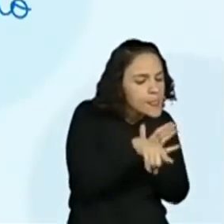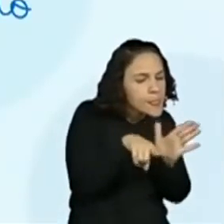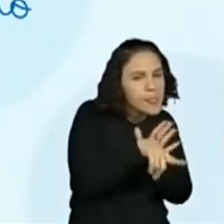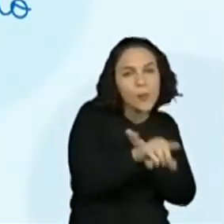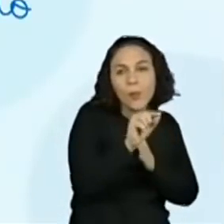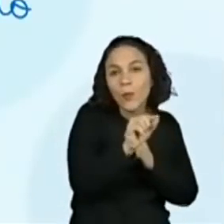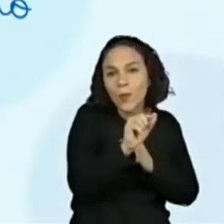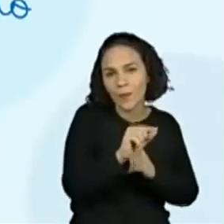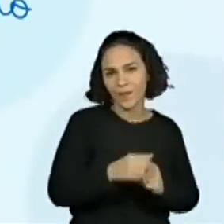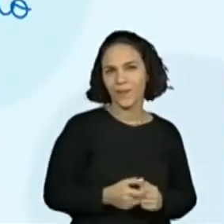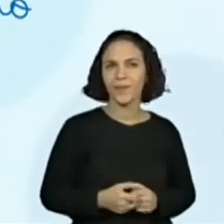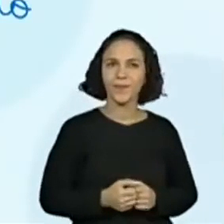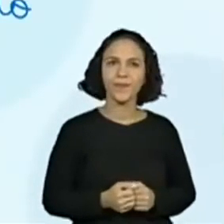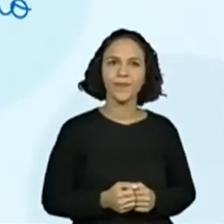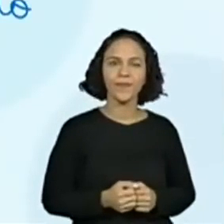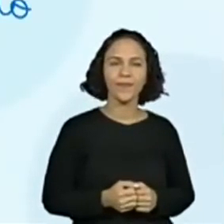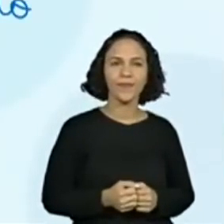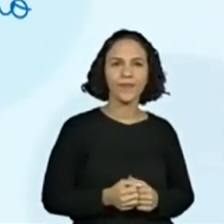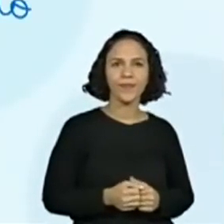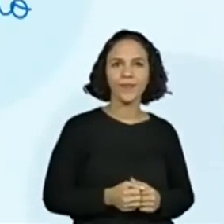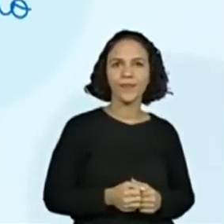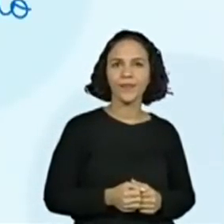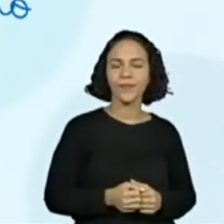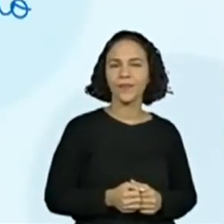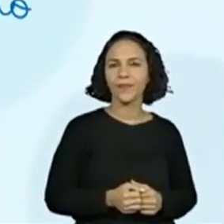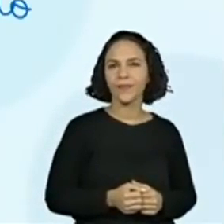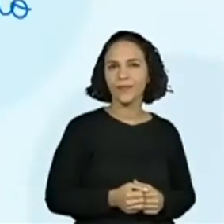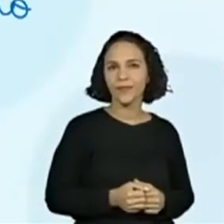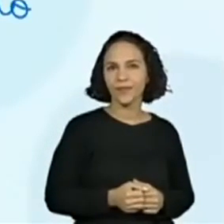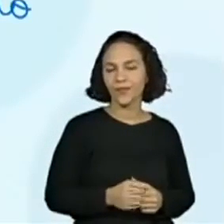que envolvia